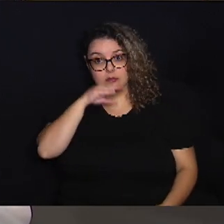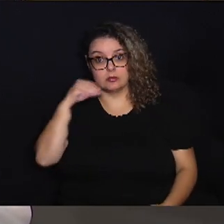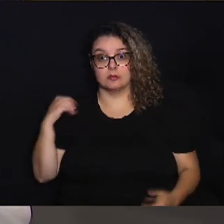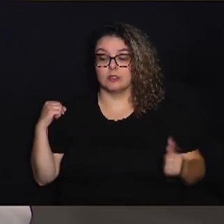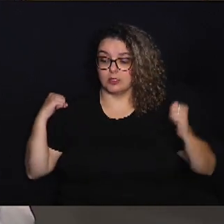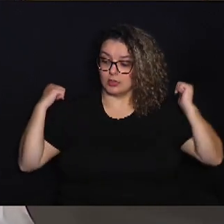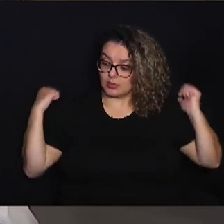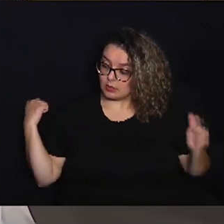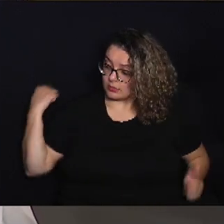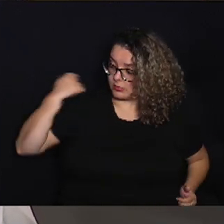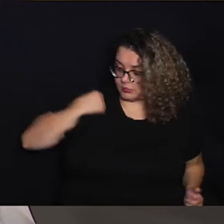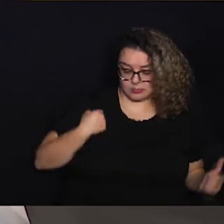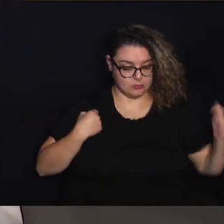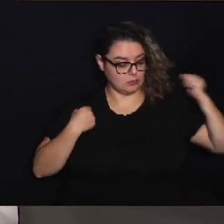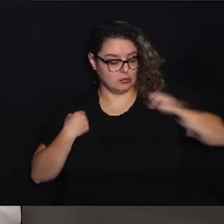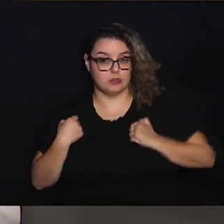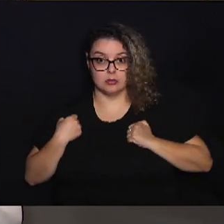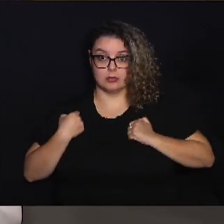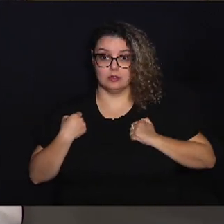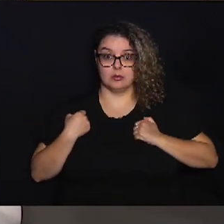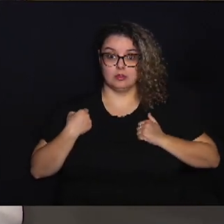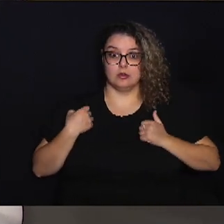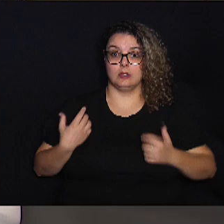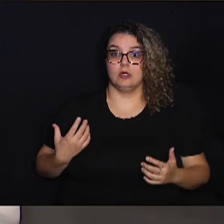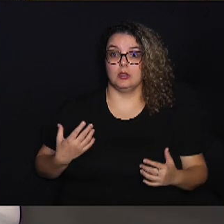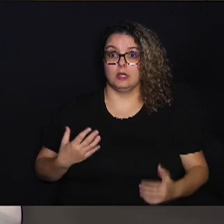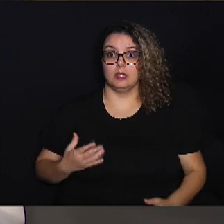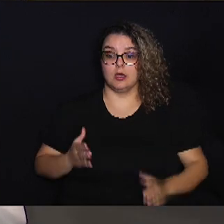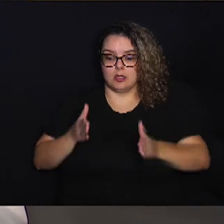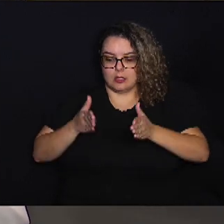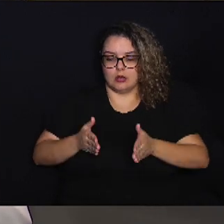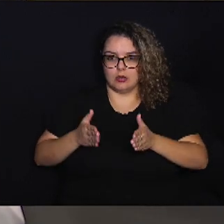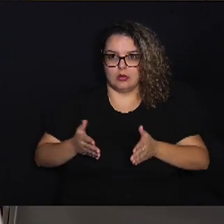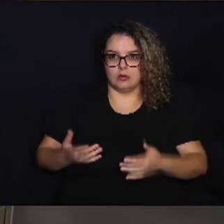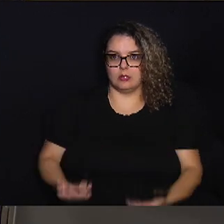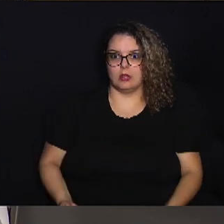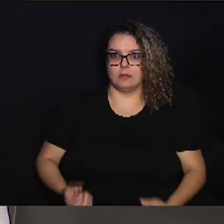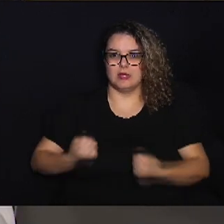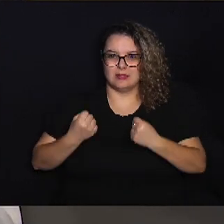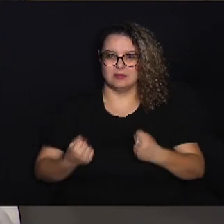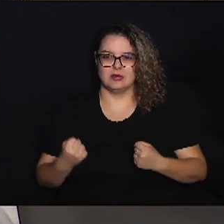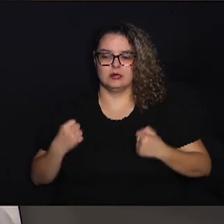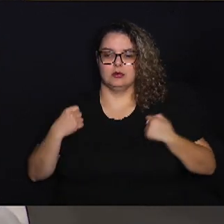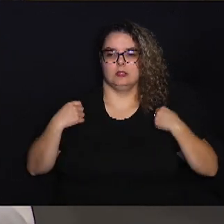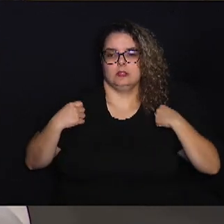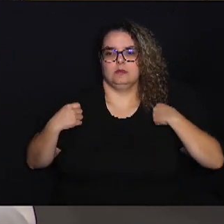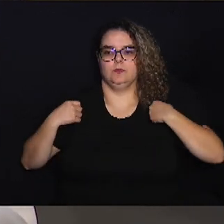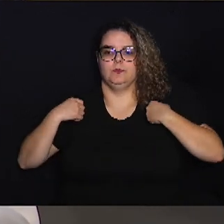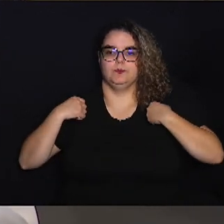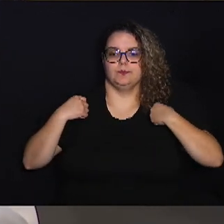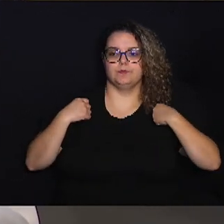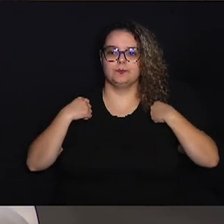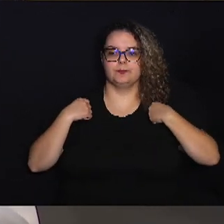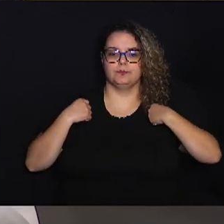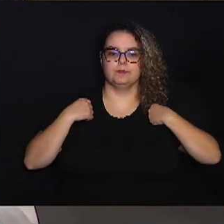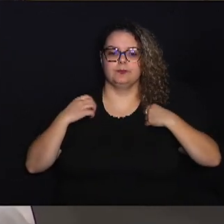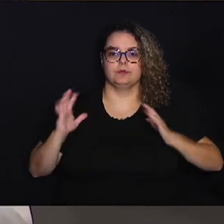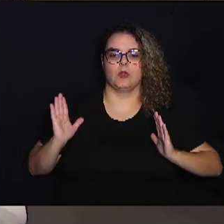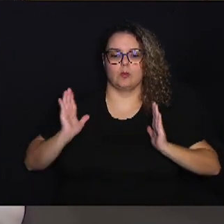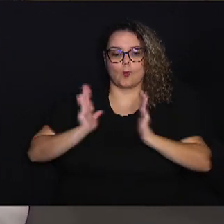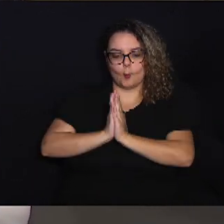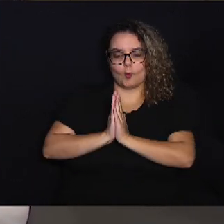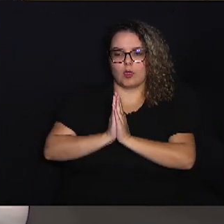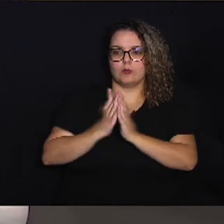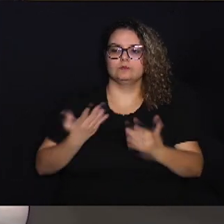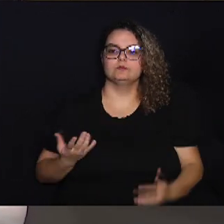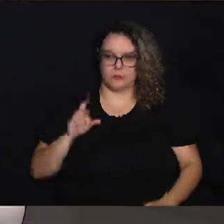quando tem muito caderno, ou botar no meio das costas, a parte mais pesada na parte de baixo, e tentar centralizar de maneira que ela fique incorporada ao corpo. Aí é